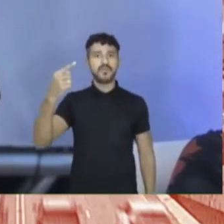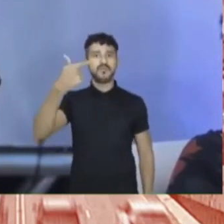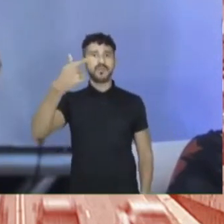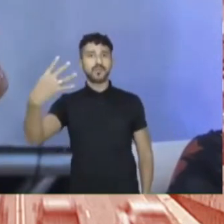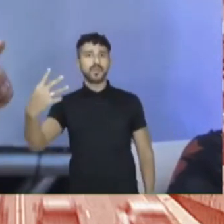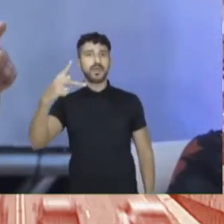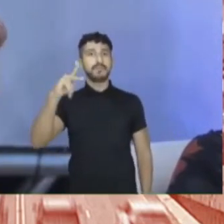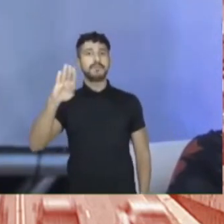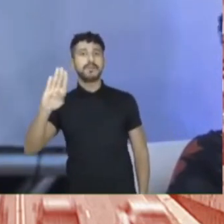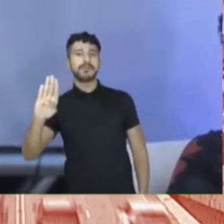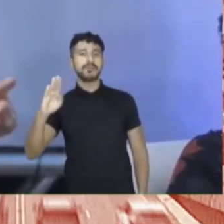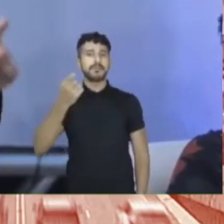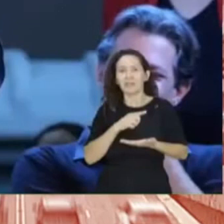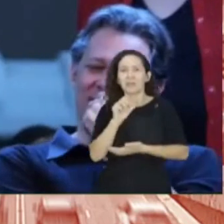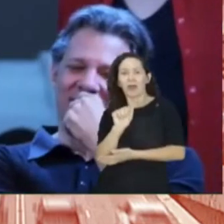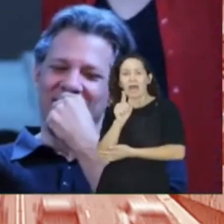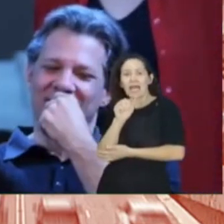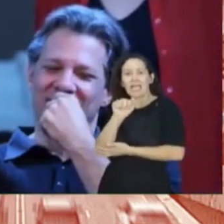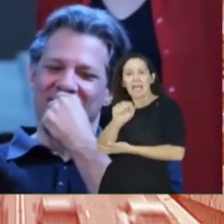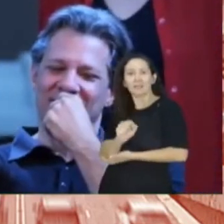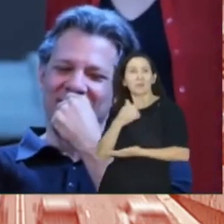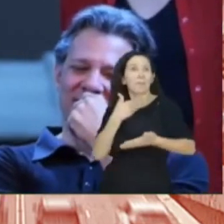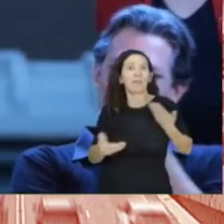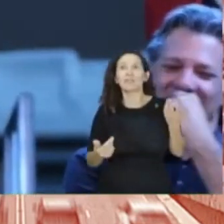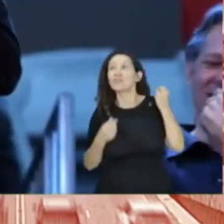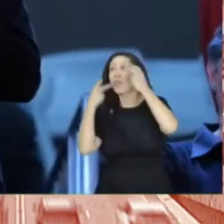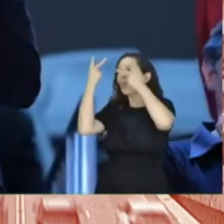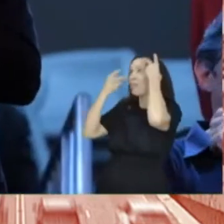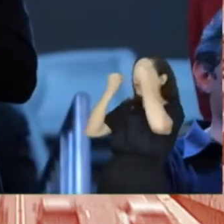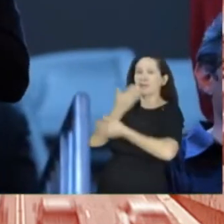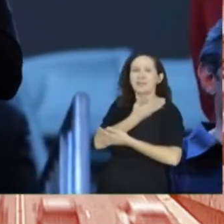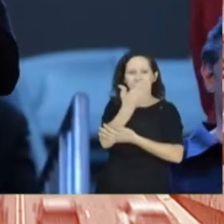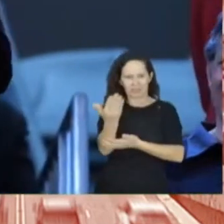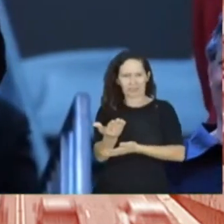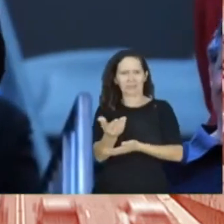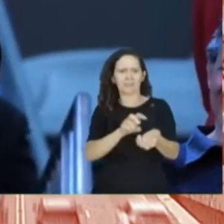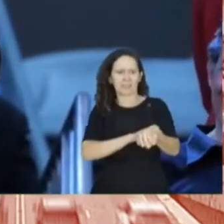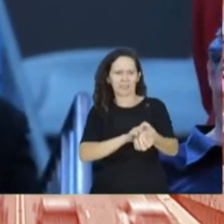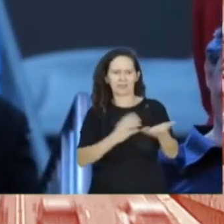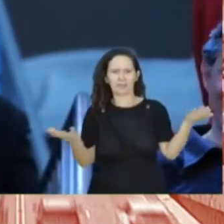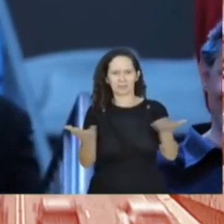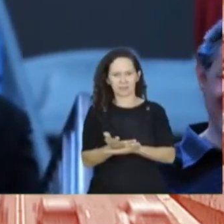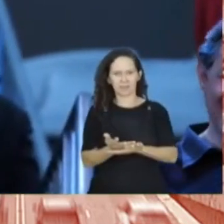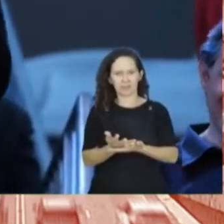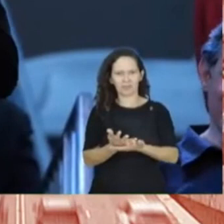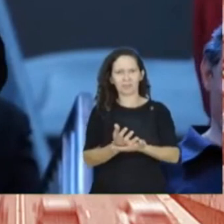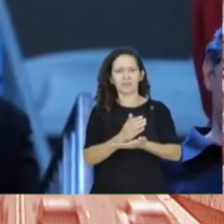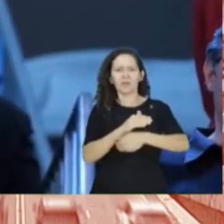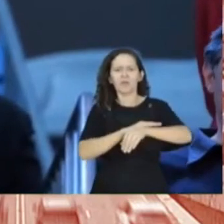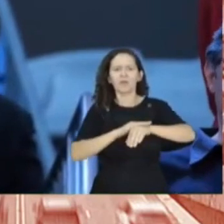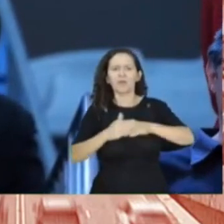eleitoral, eleitoreiro, coisa que o Bolsonaro não se preocupa. Mas Lula continua firme, e a gente tem